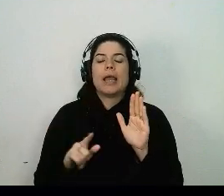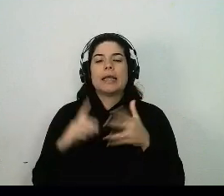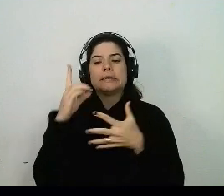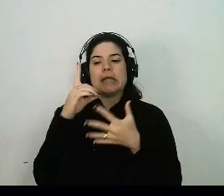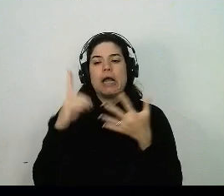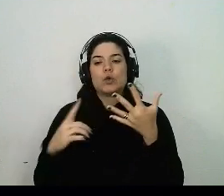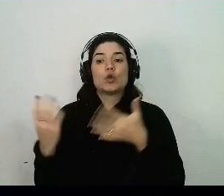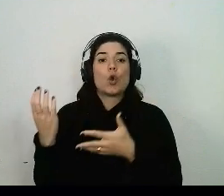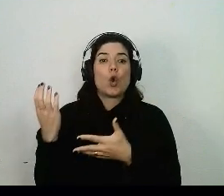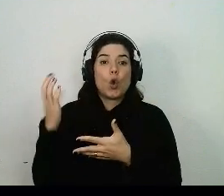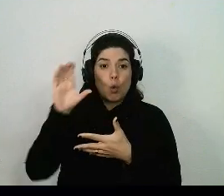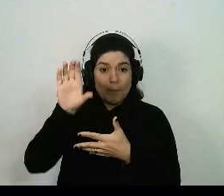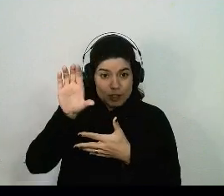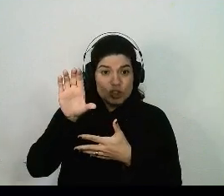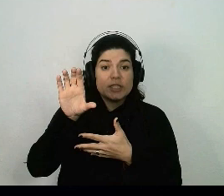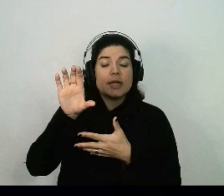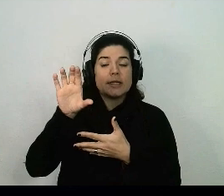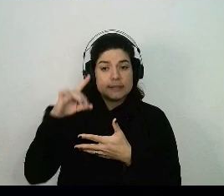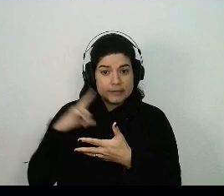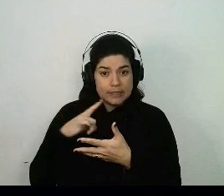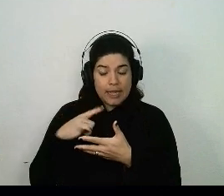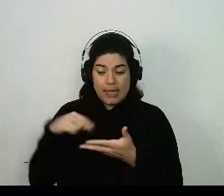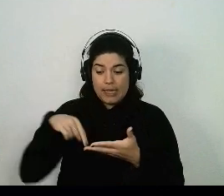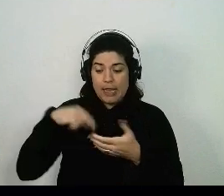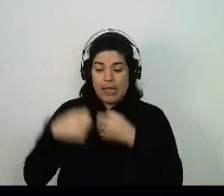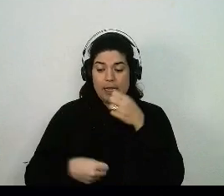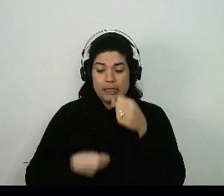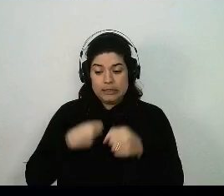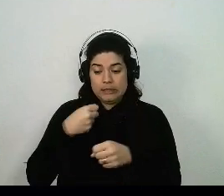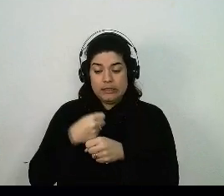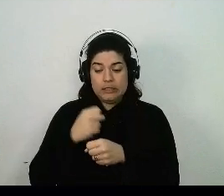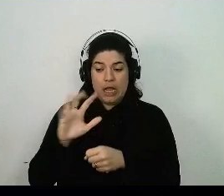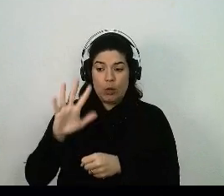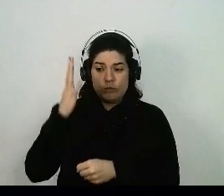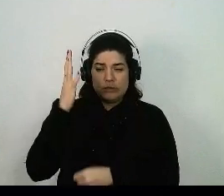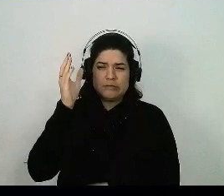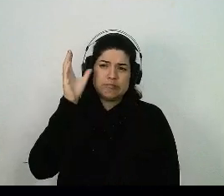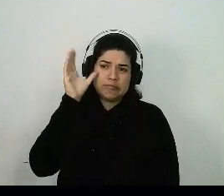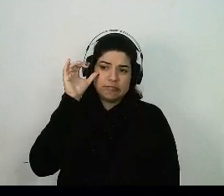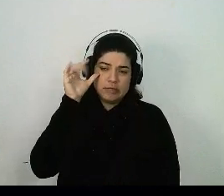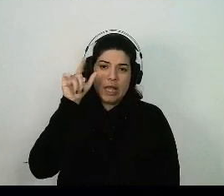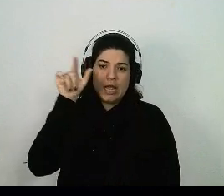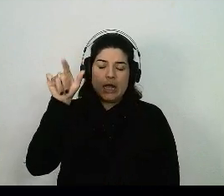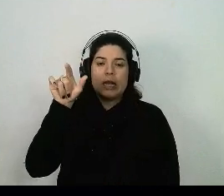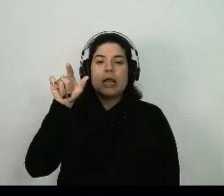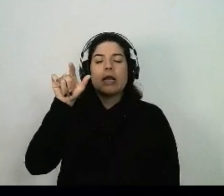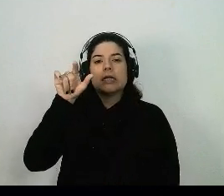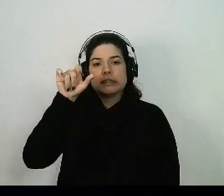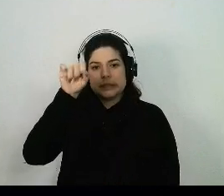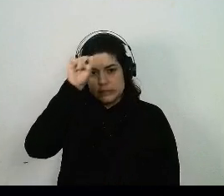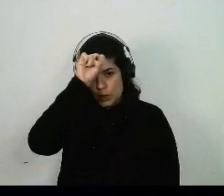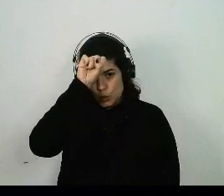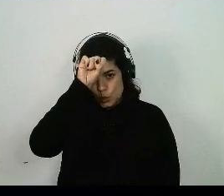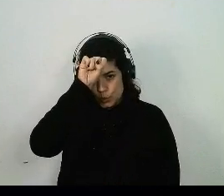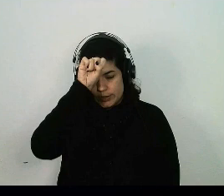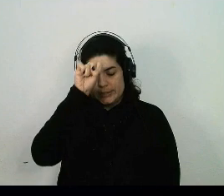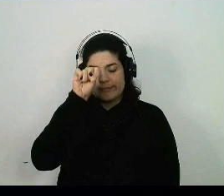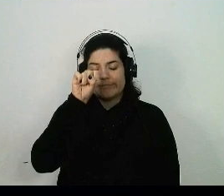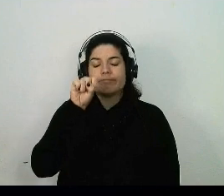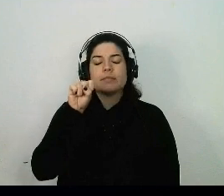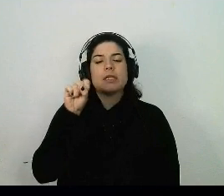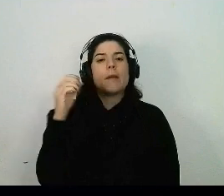E no começo desse ano até aconteceu um caso bem curioso da Samsung, onde o pessoal colocou dados que